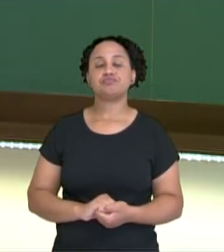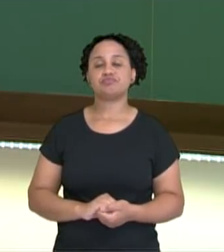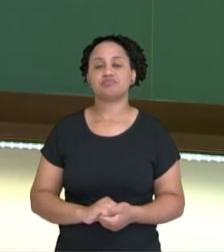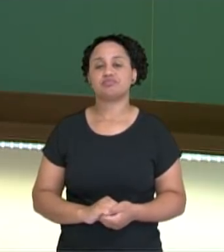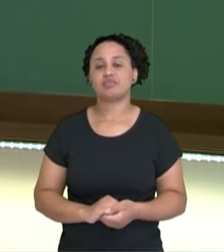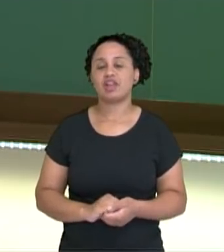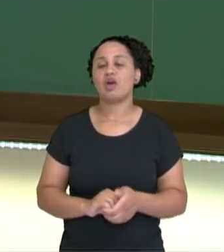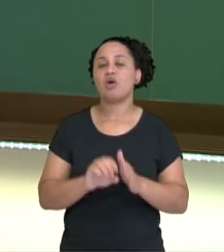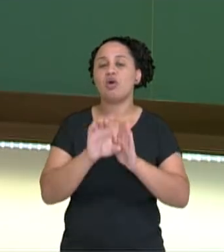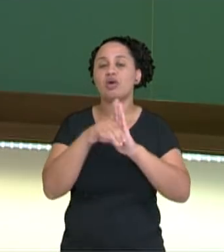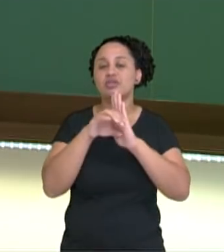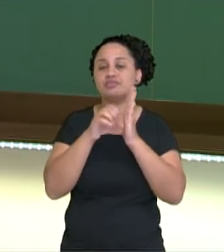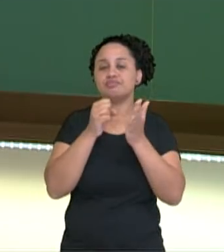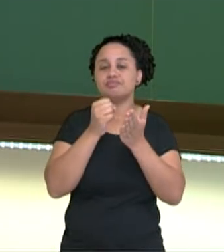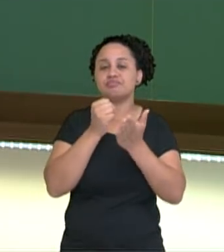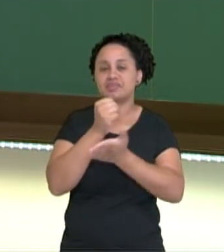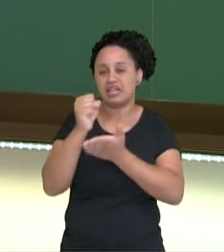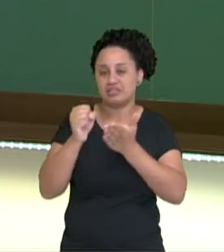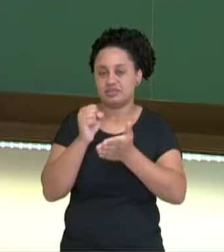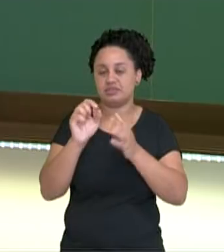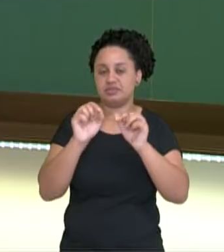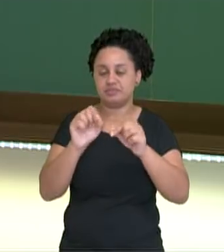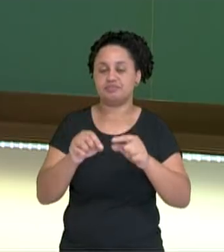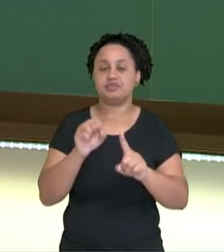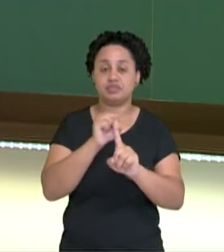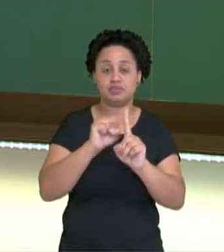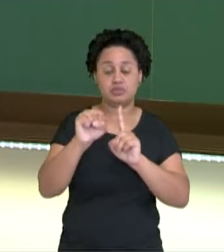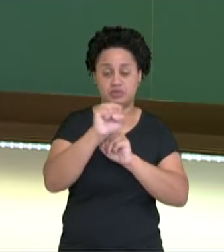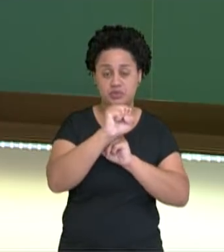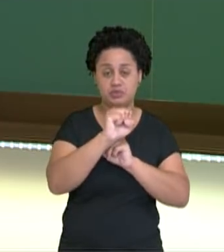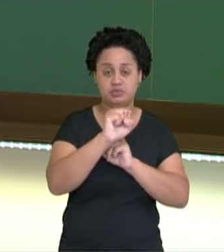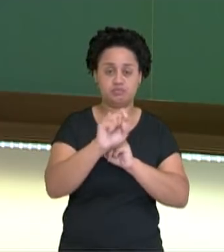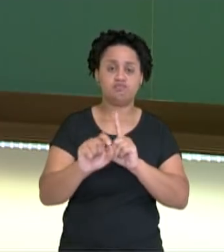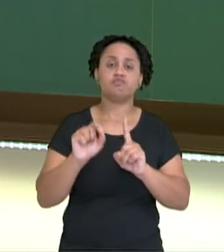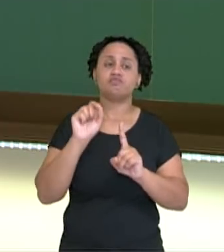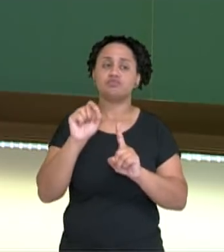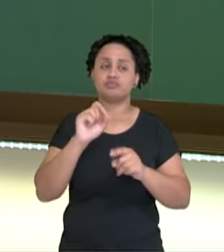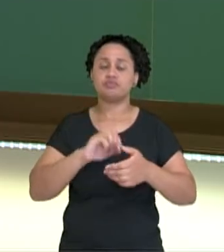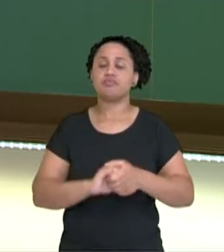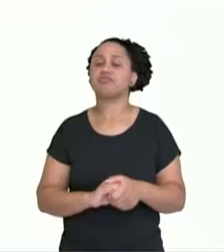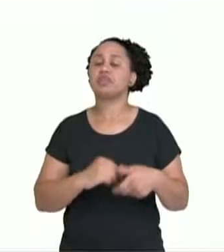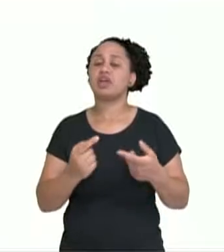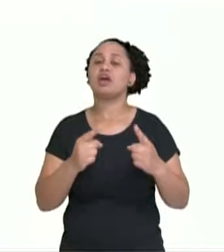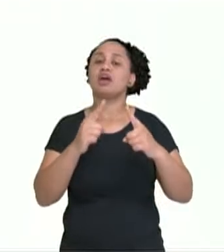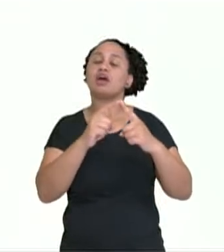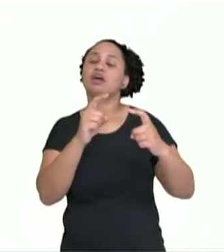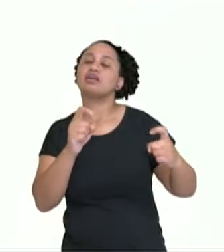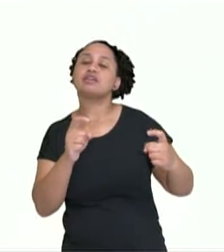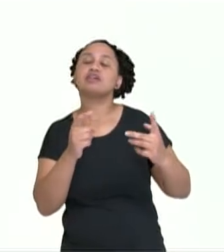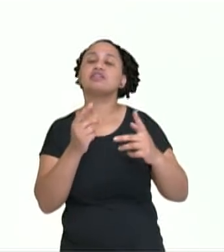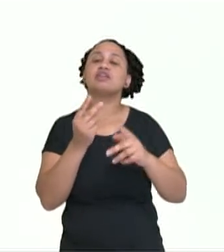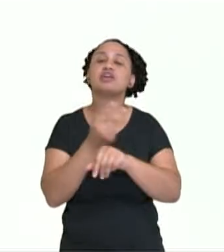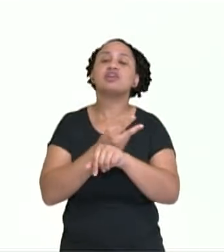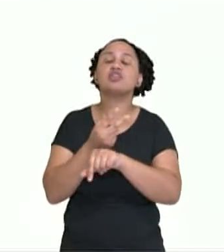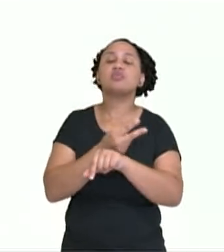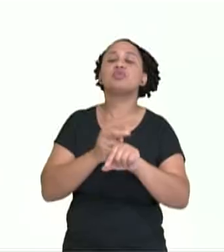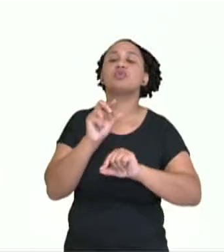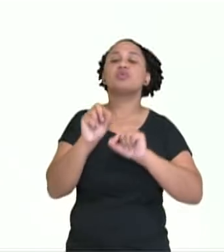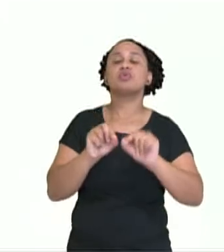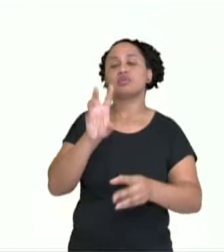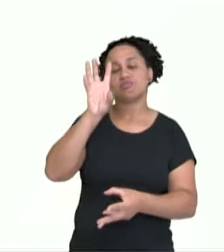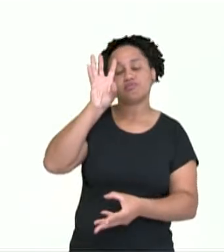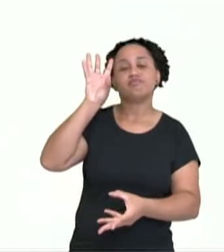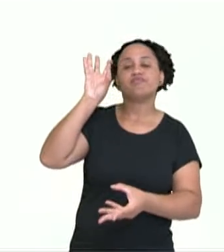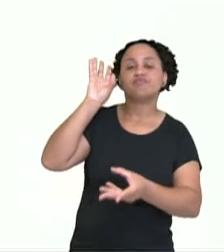Definições básicas. A sociologia, por definição básica, é a ciência que busca